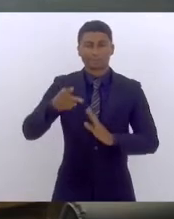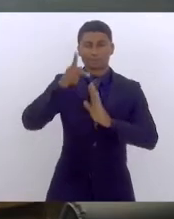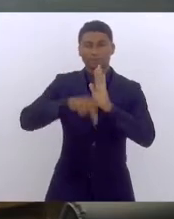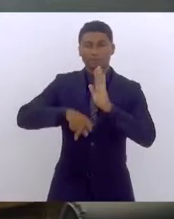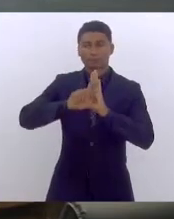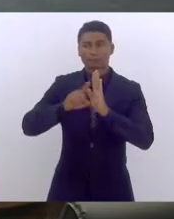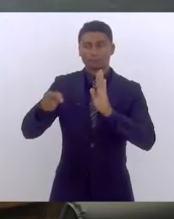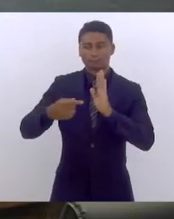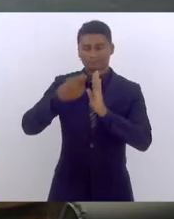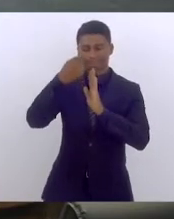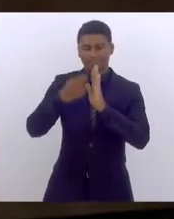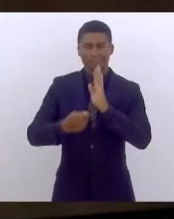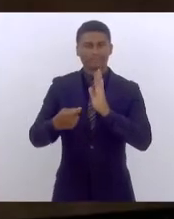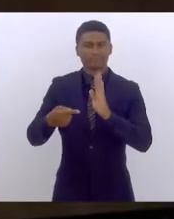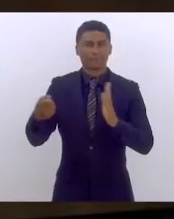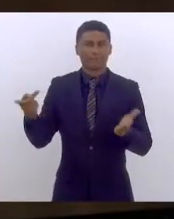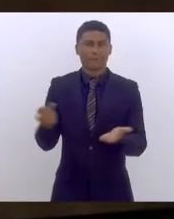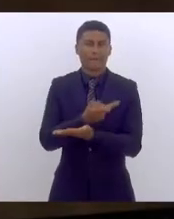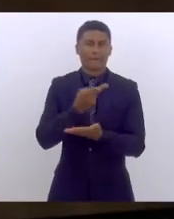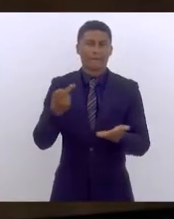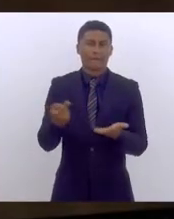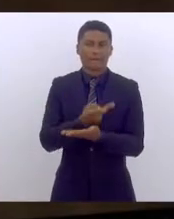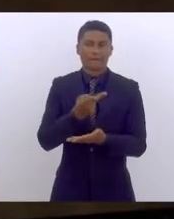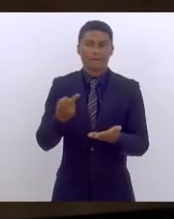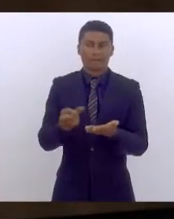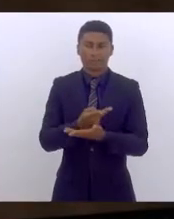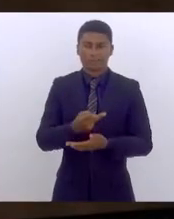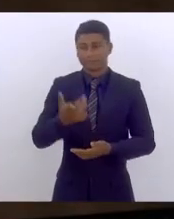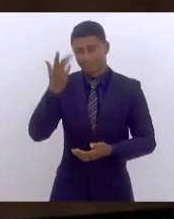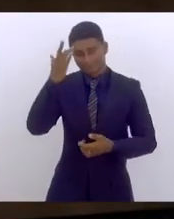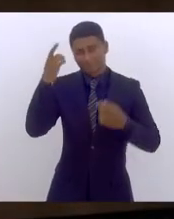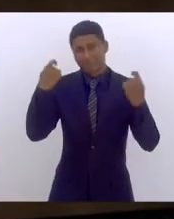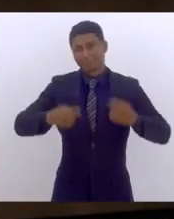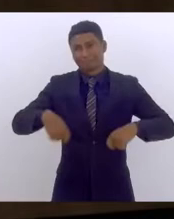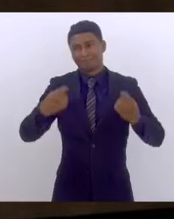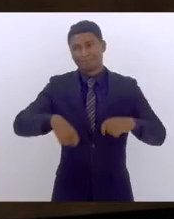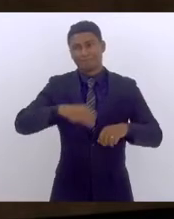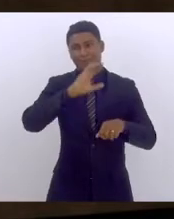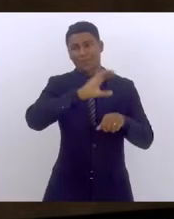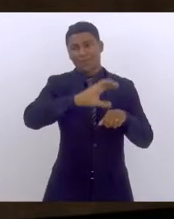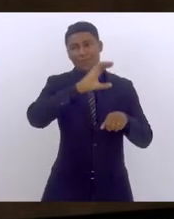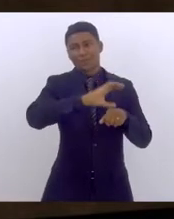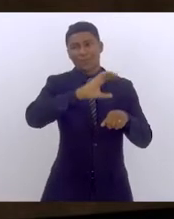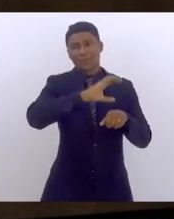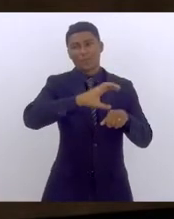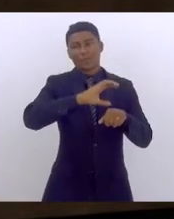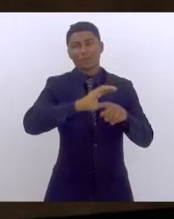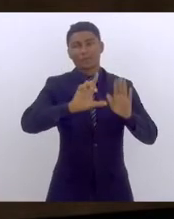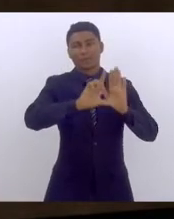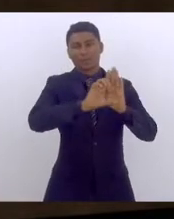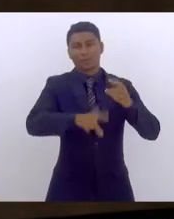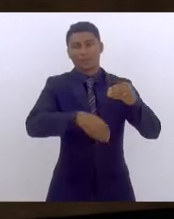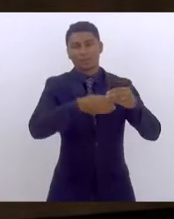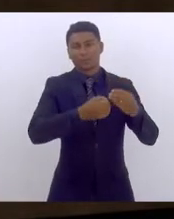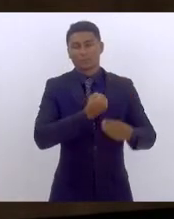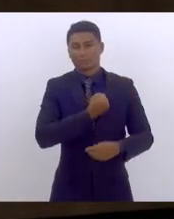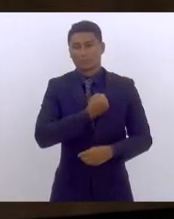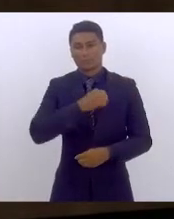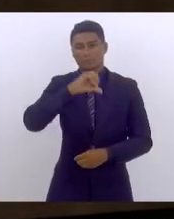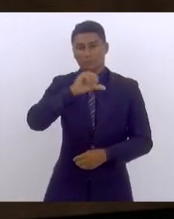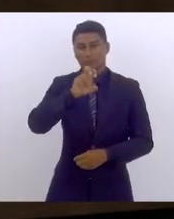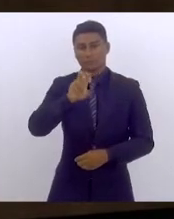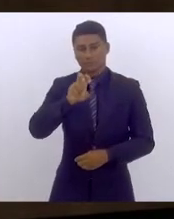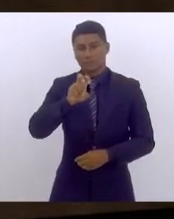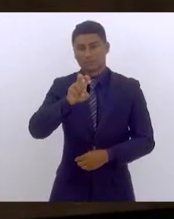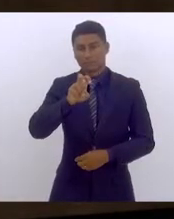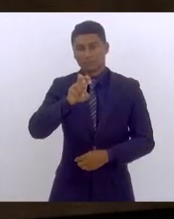lei sabe. Talvez tenham que fazer um curso sobre a Lei Complementar 95 de